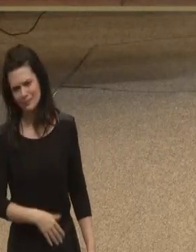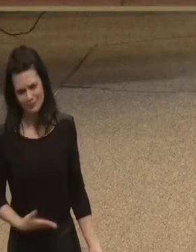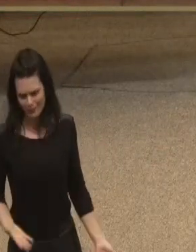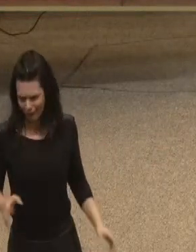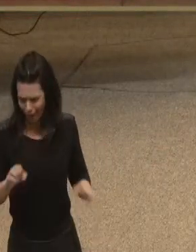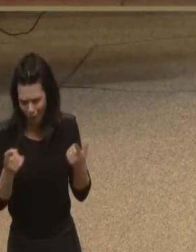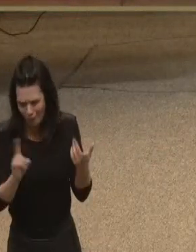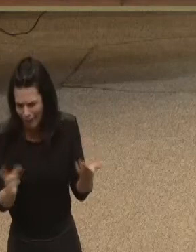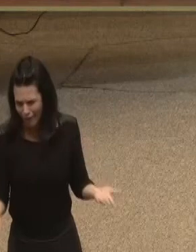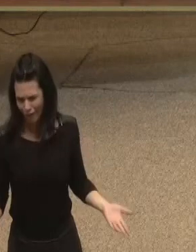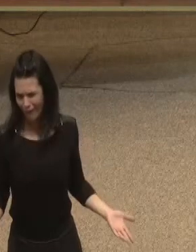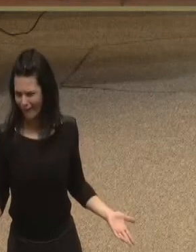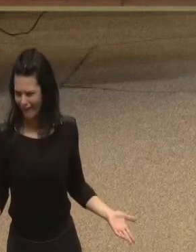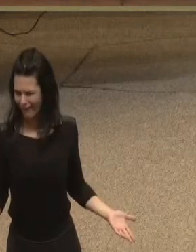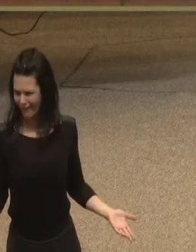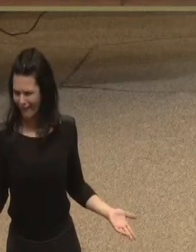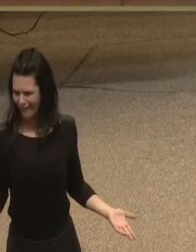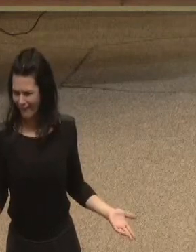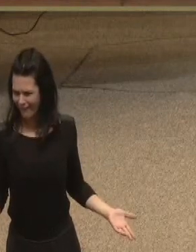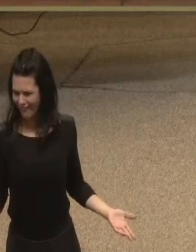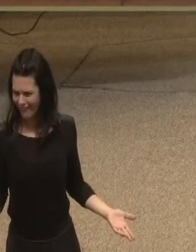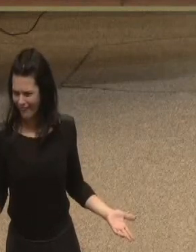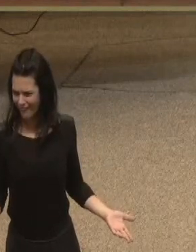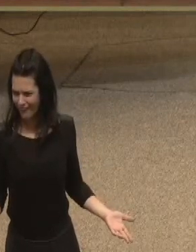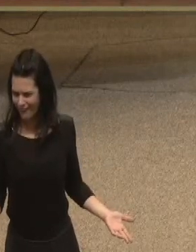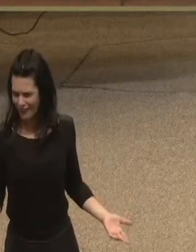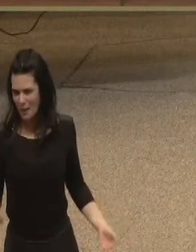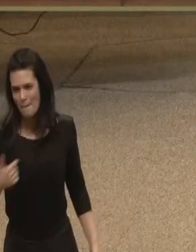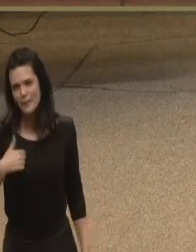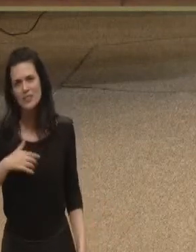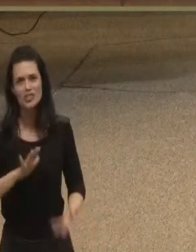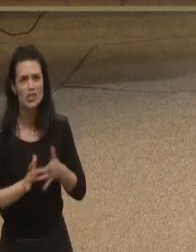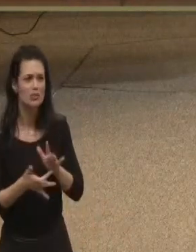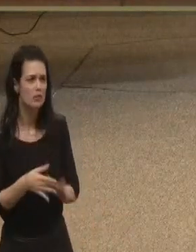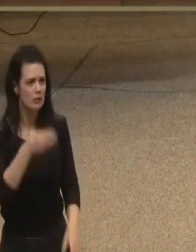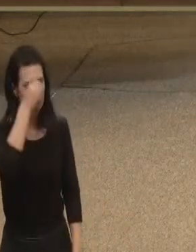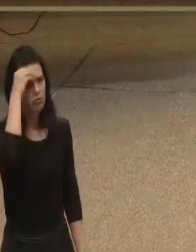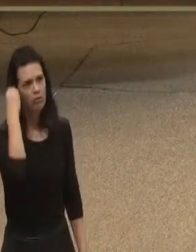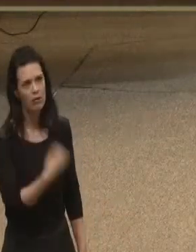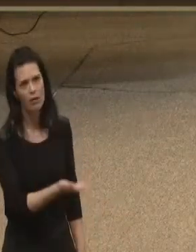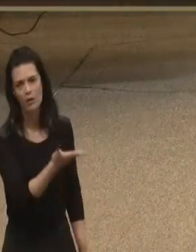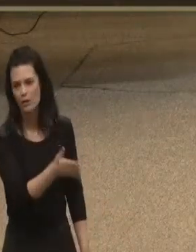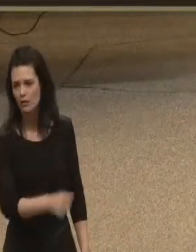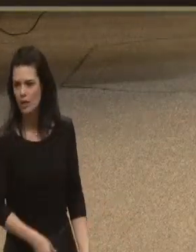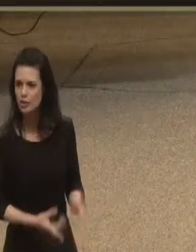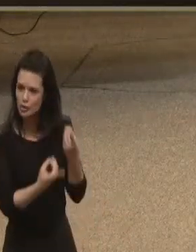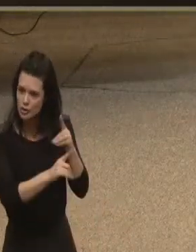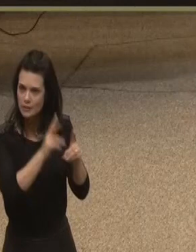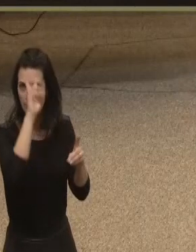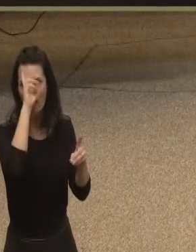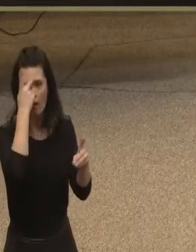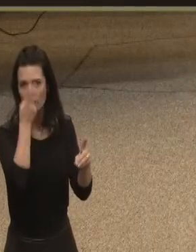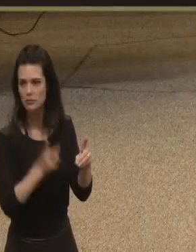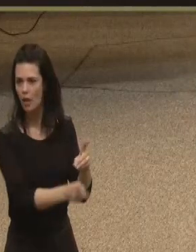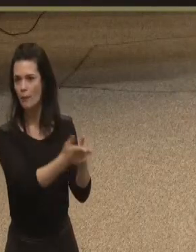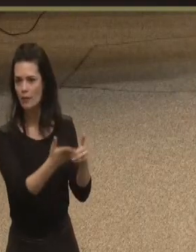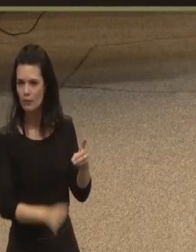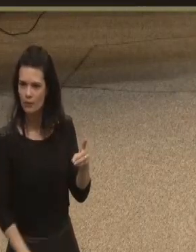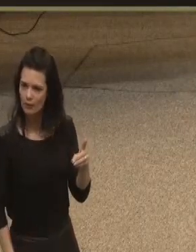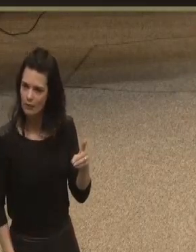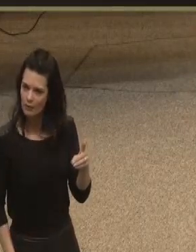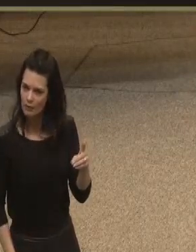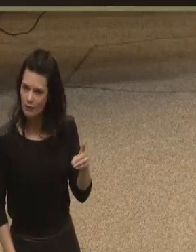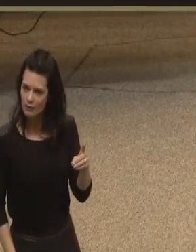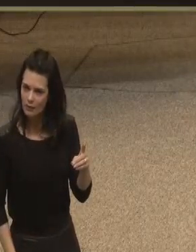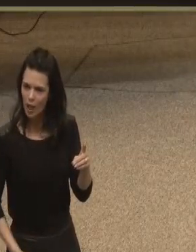Eu me ponho a pensar, meus irmãos, na frustração do Senhor Jesus nesse momento, conversando com seus discípulos,